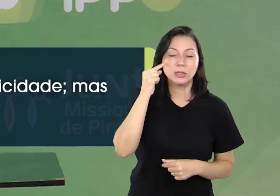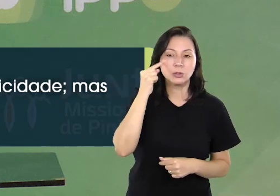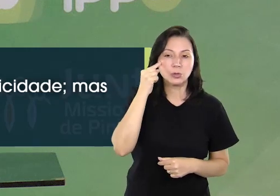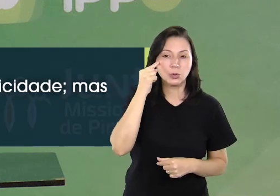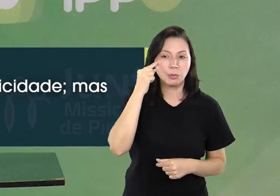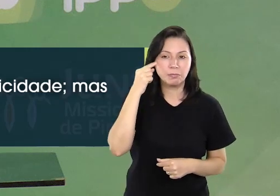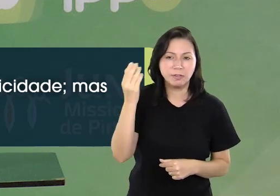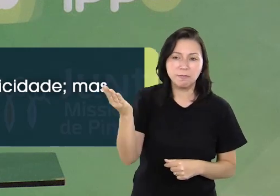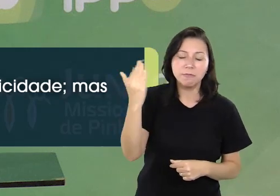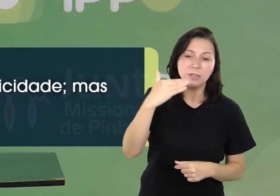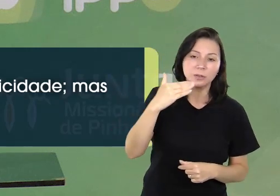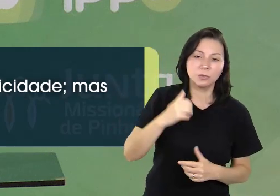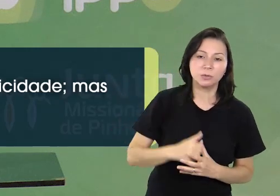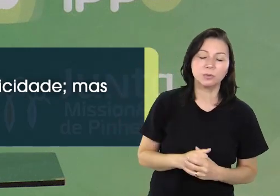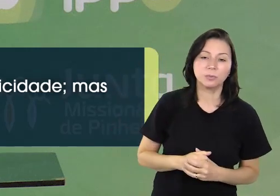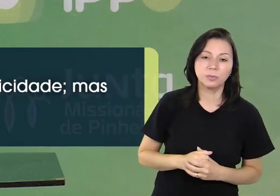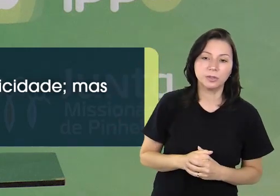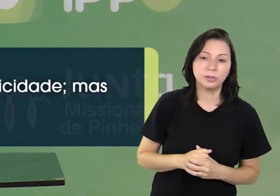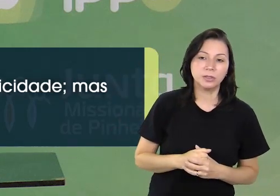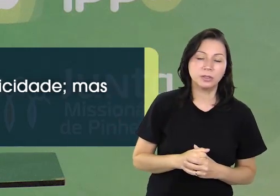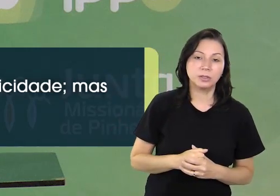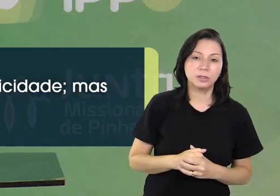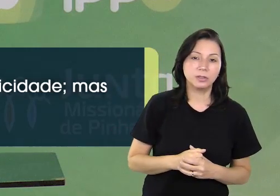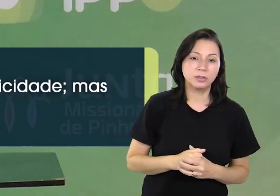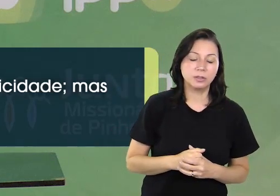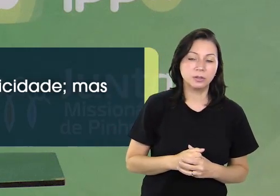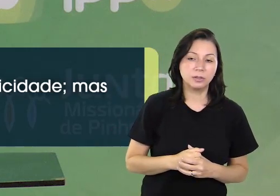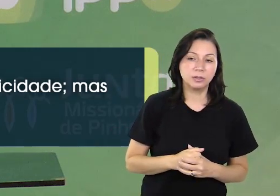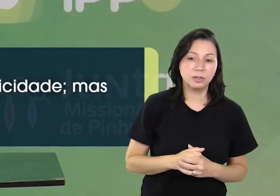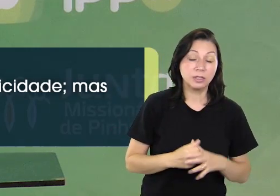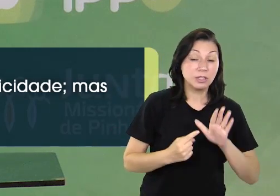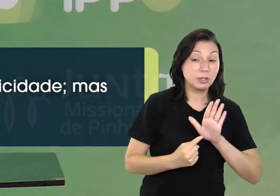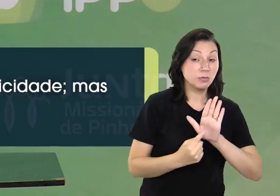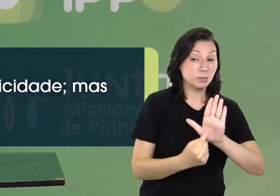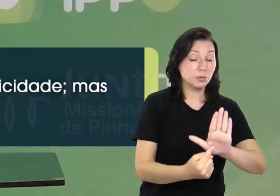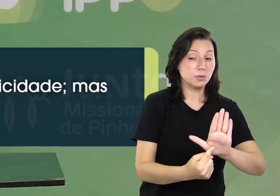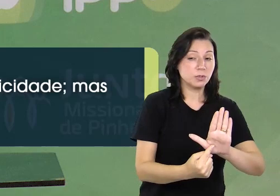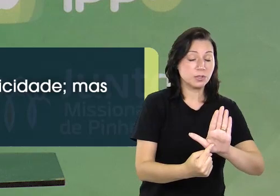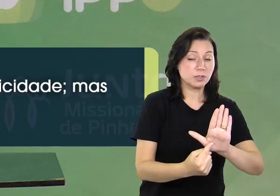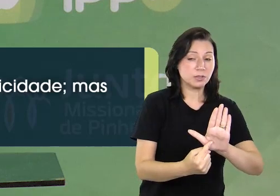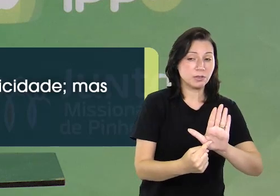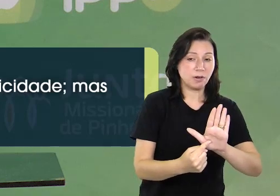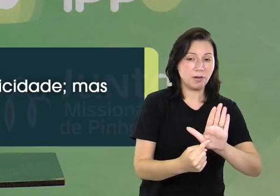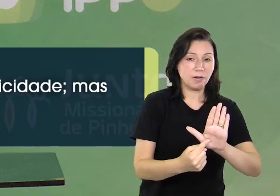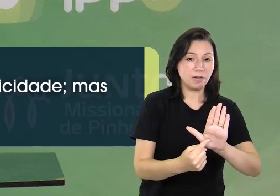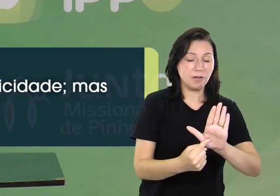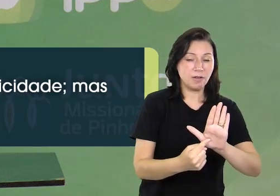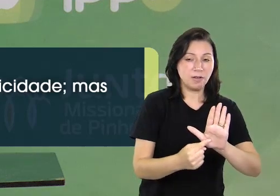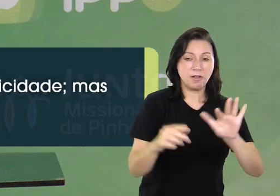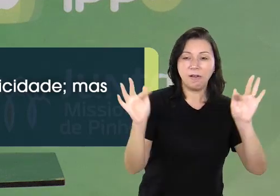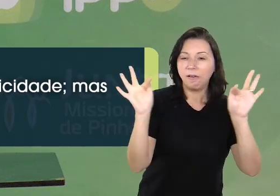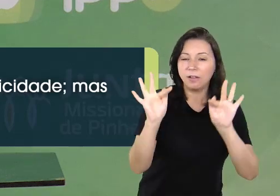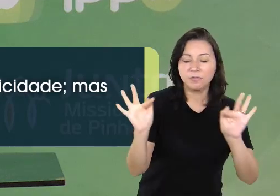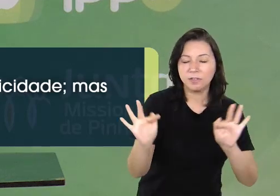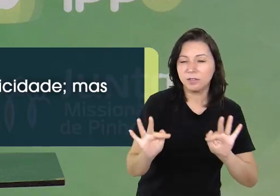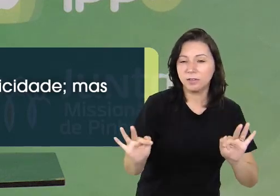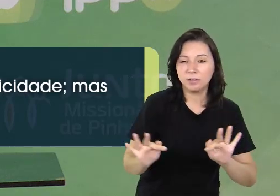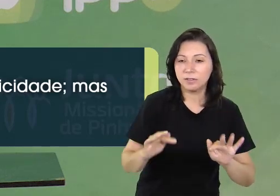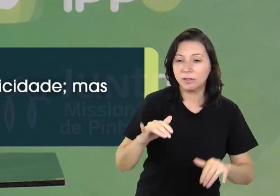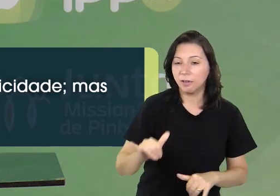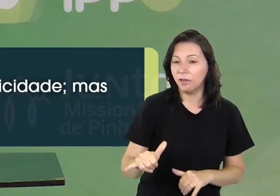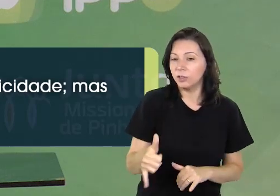eu te provarei com alegria goza pois a felicidade